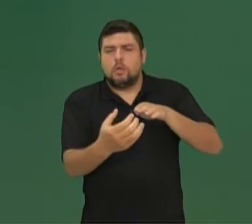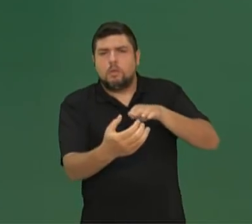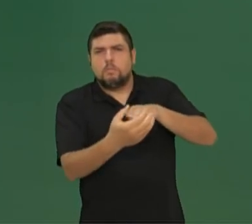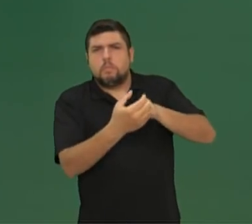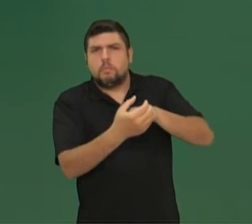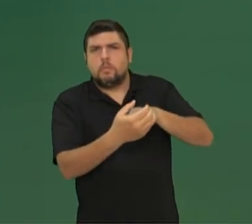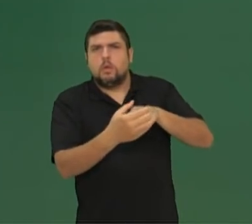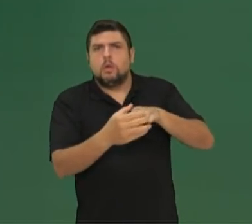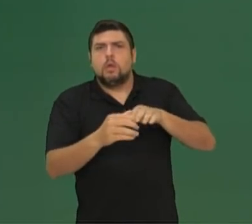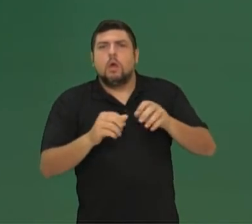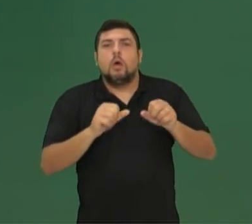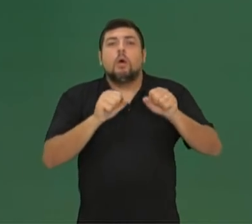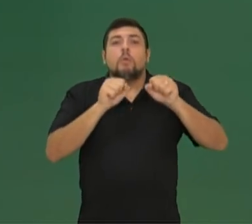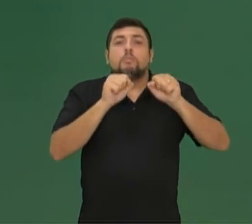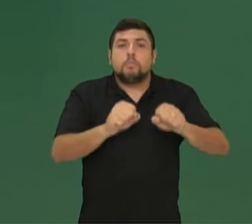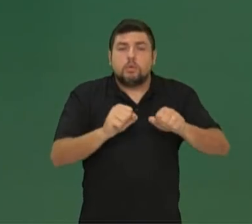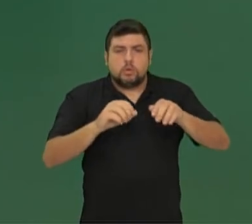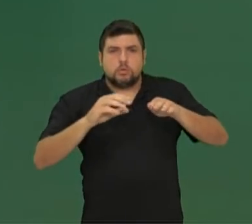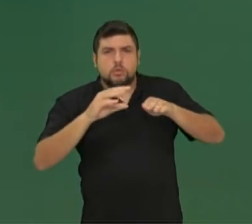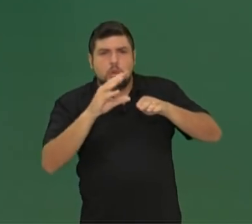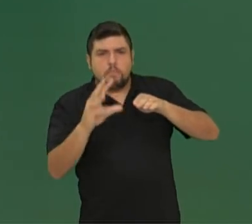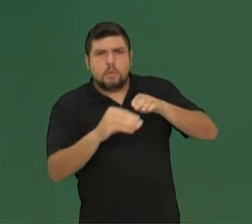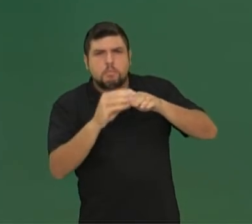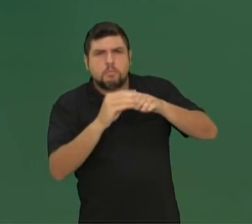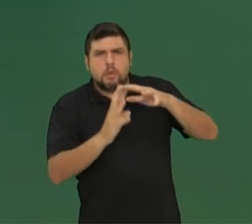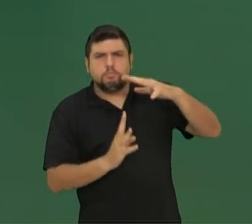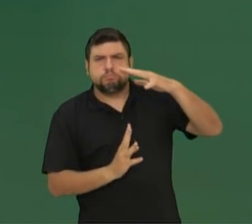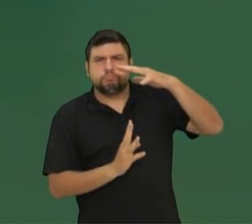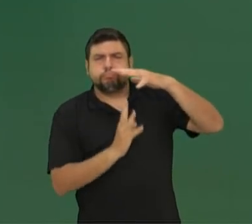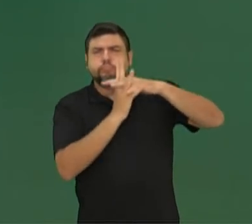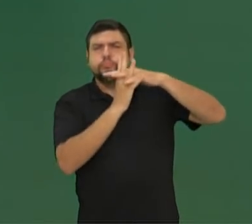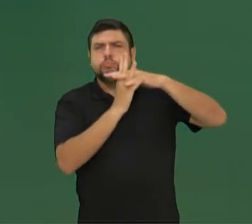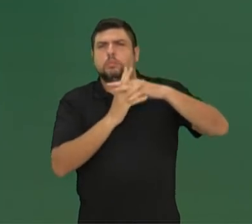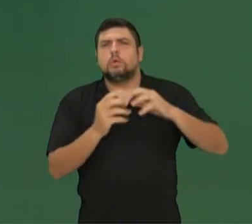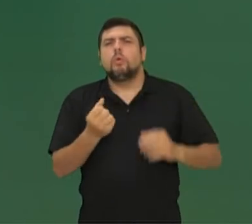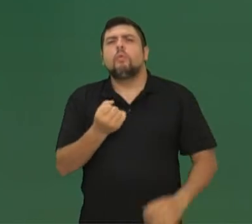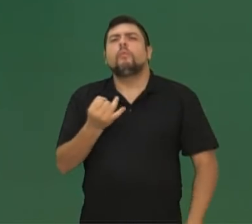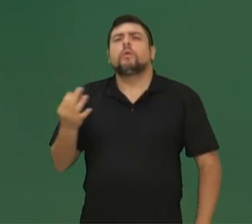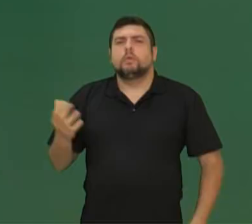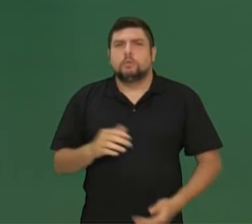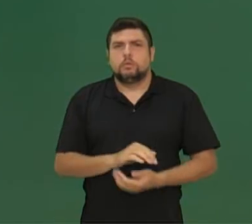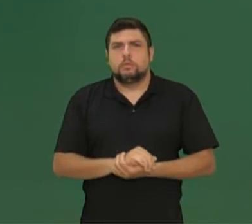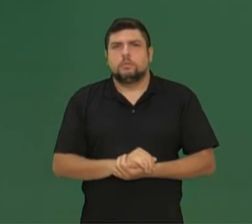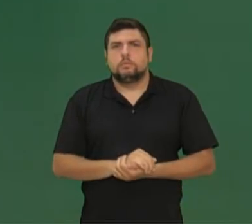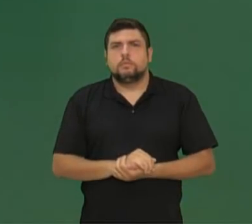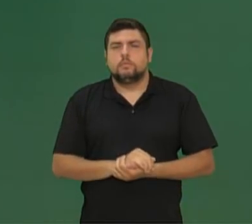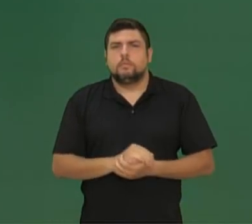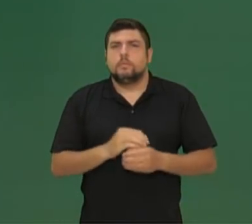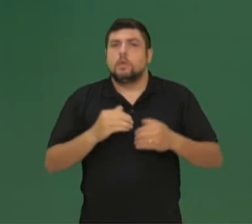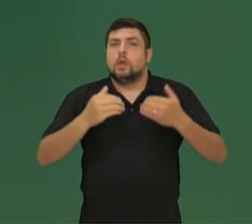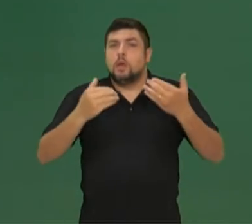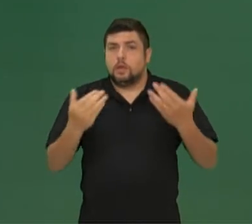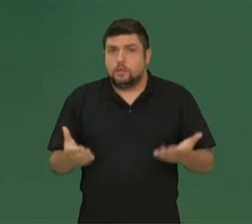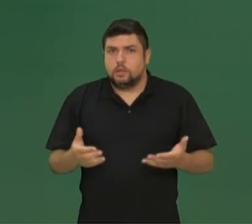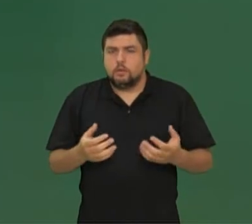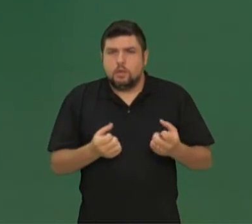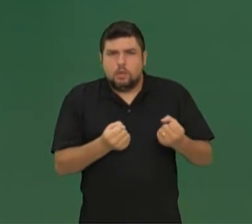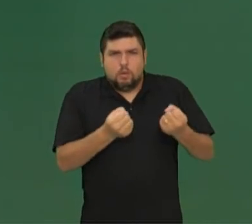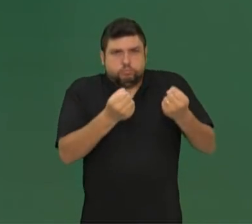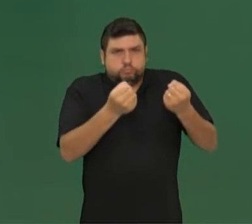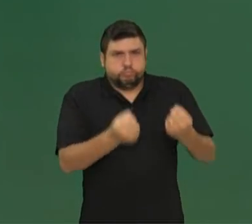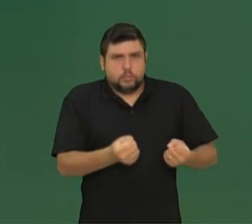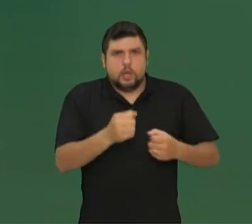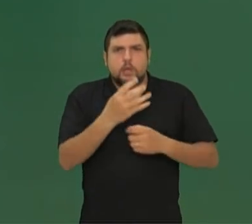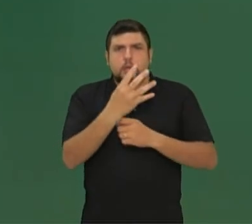dianteiros, podem ser adaptados ao maquinário. Como que você pode fazer isso? Eu tenho a massa do meu trator,